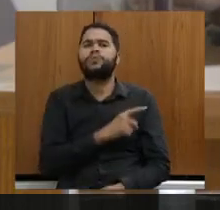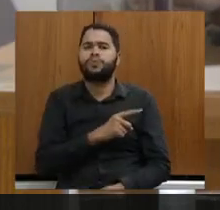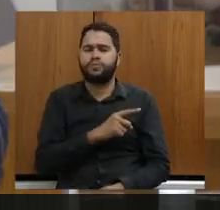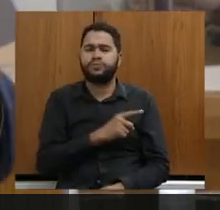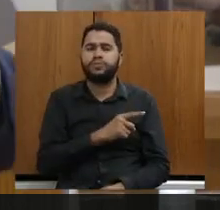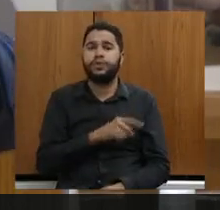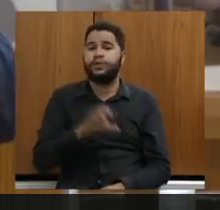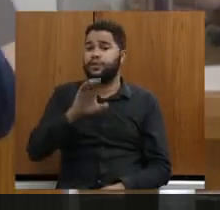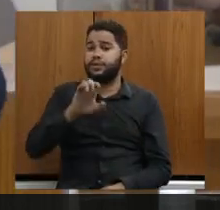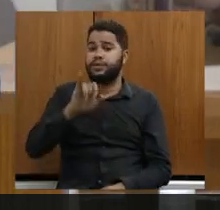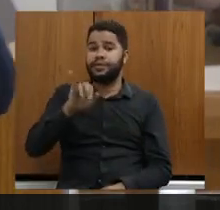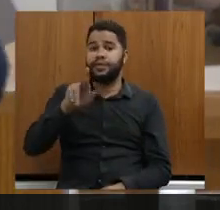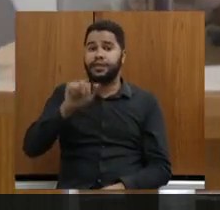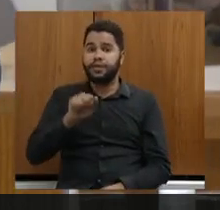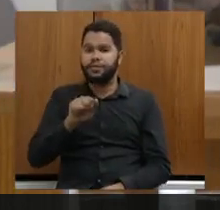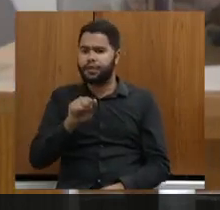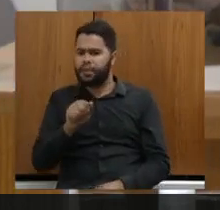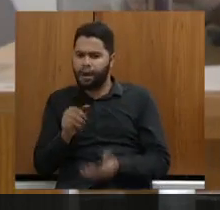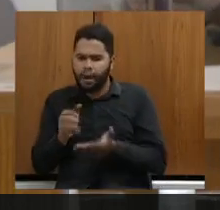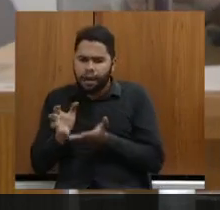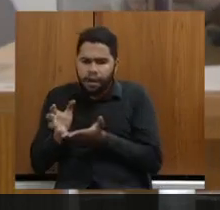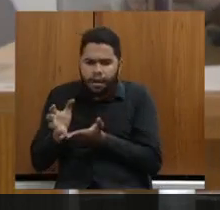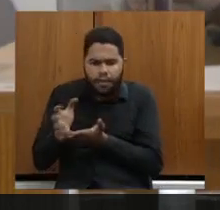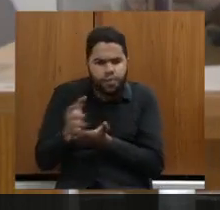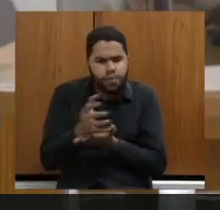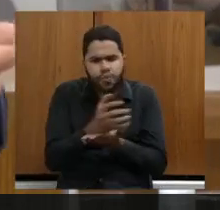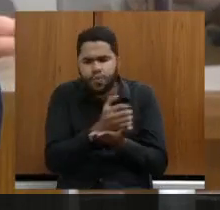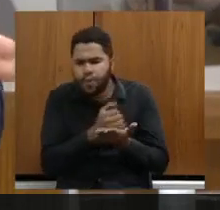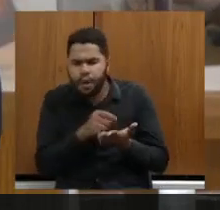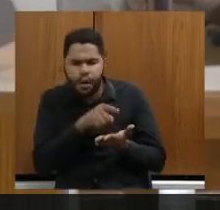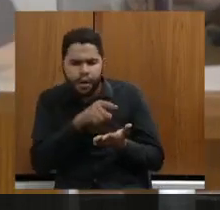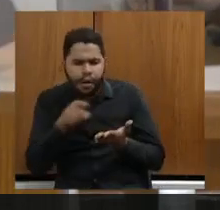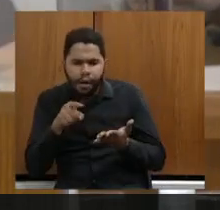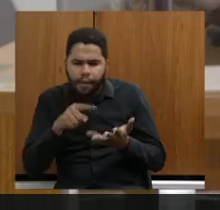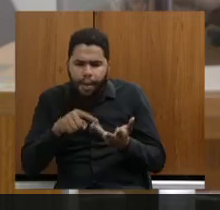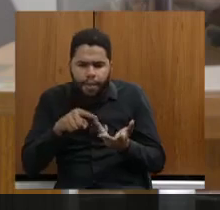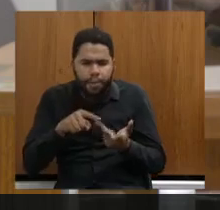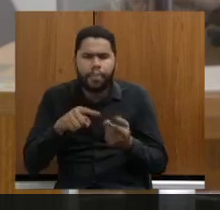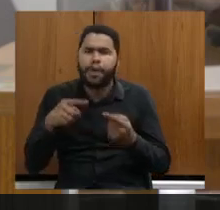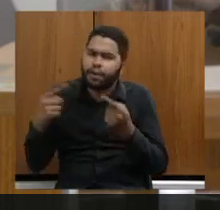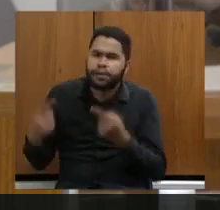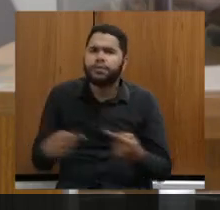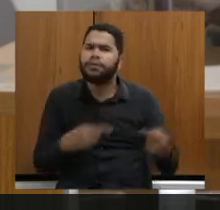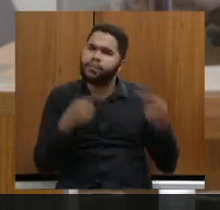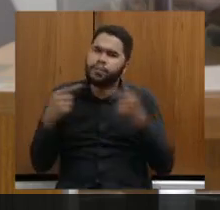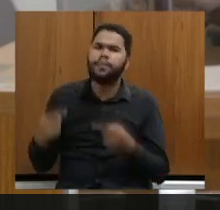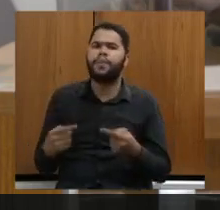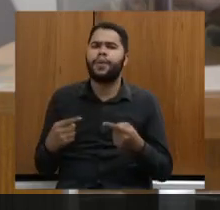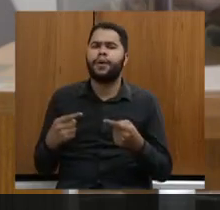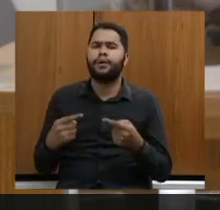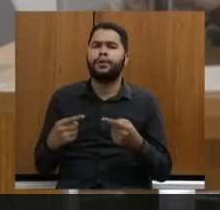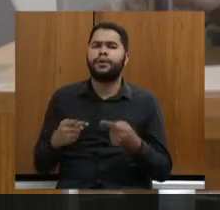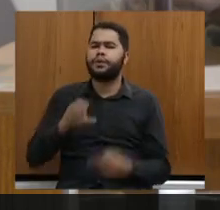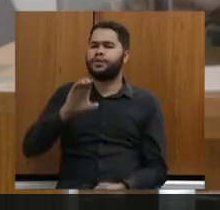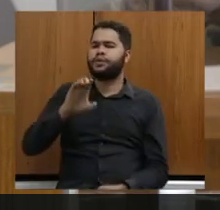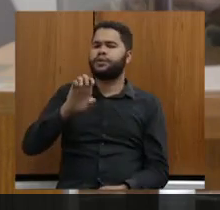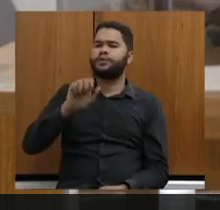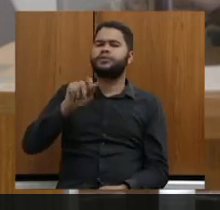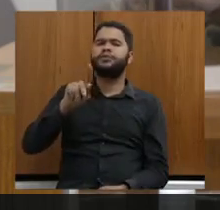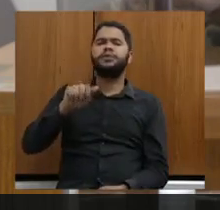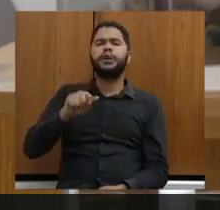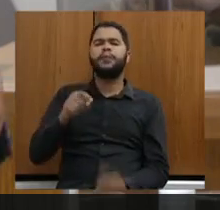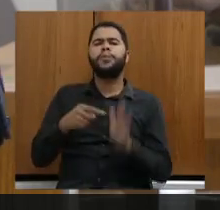seinfra canalizar juntamente com a seapa e juntos promover esse debate O que que a seapa indica